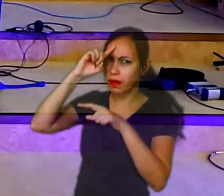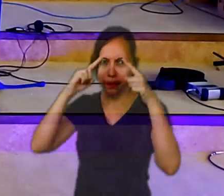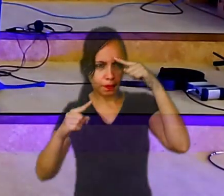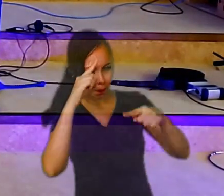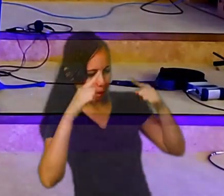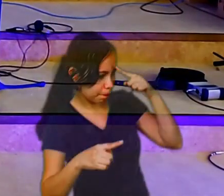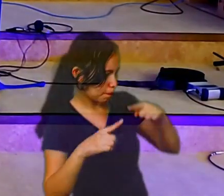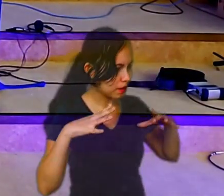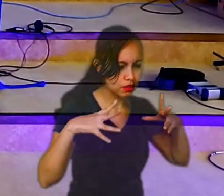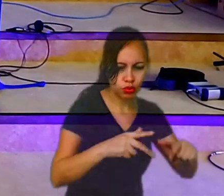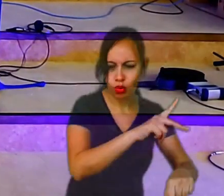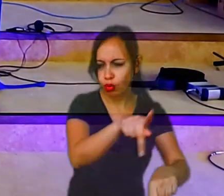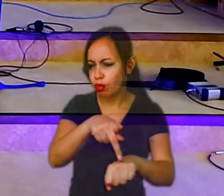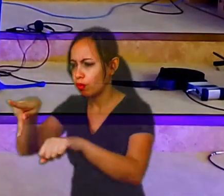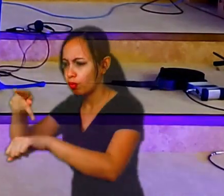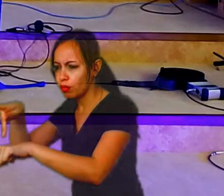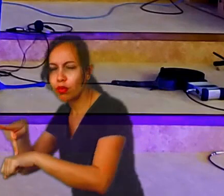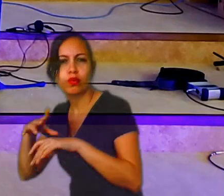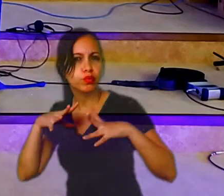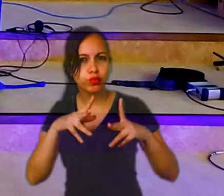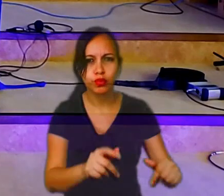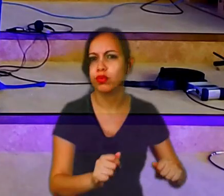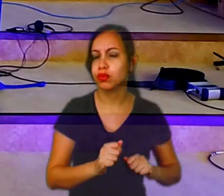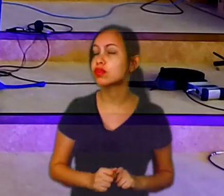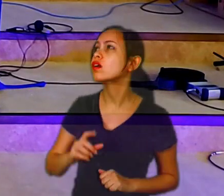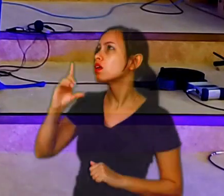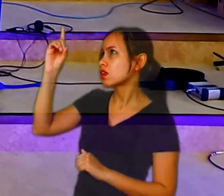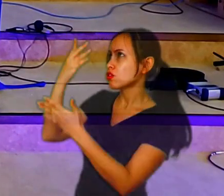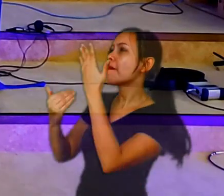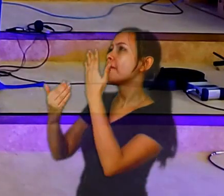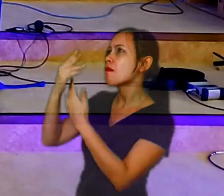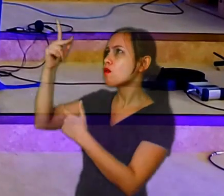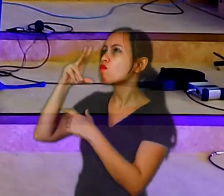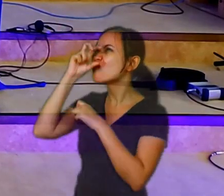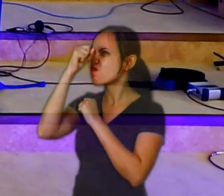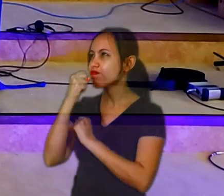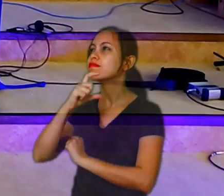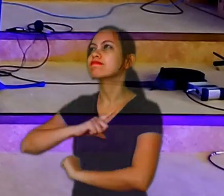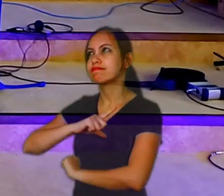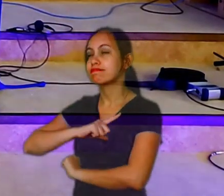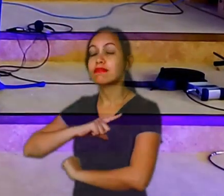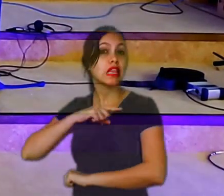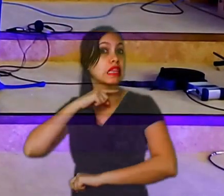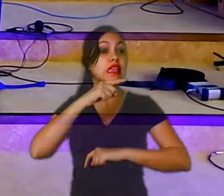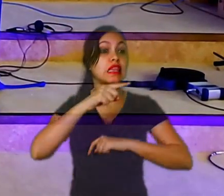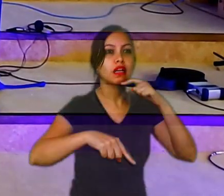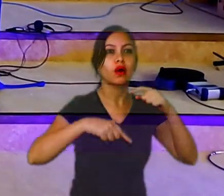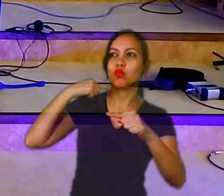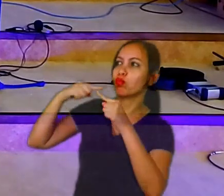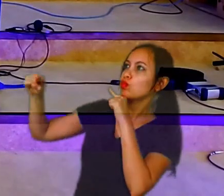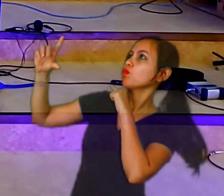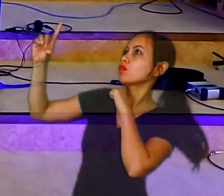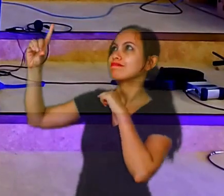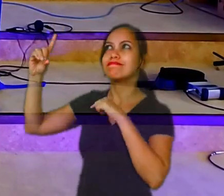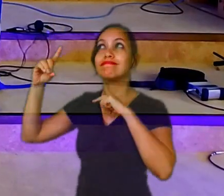sobre todos os reinos dos povos? Na tua mão está a força e o poder, e não há quem te possa